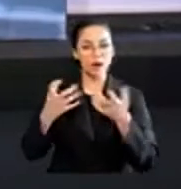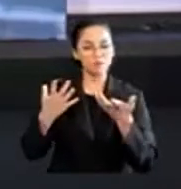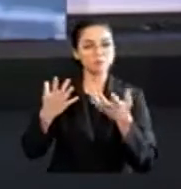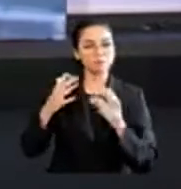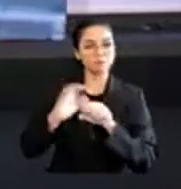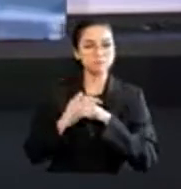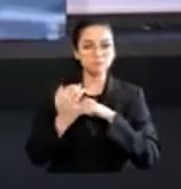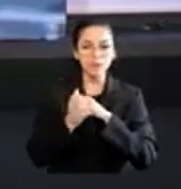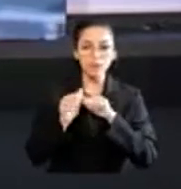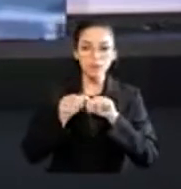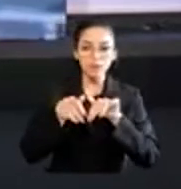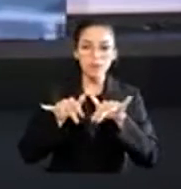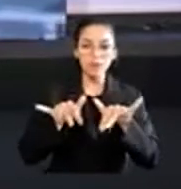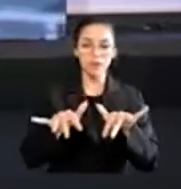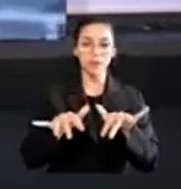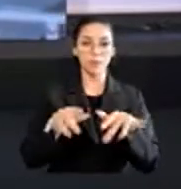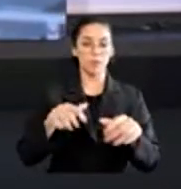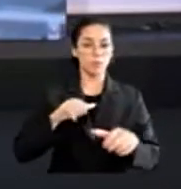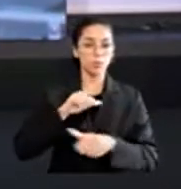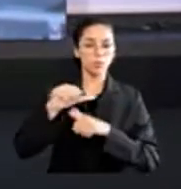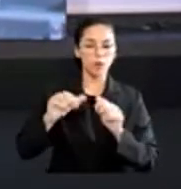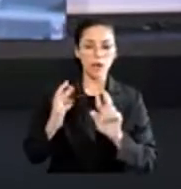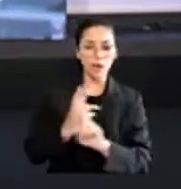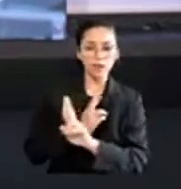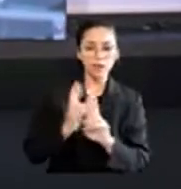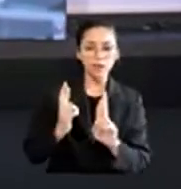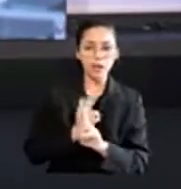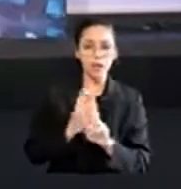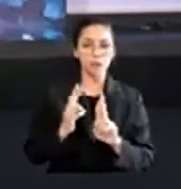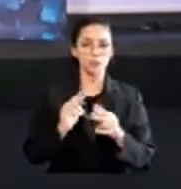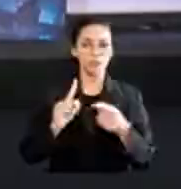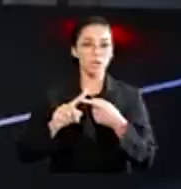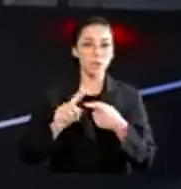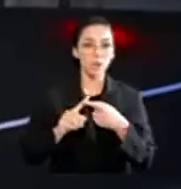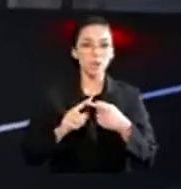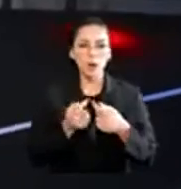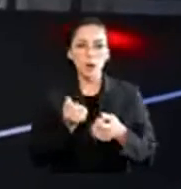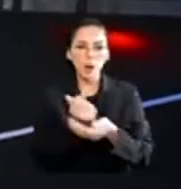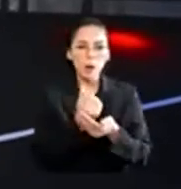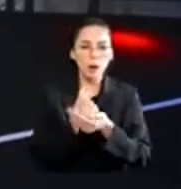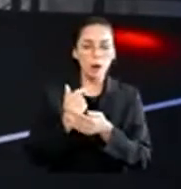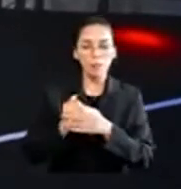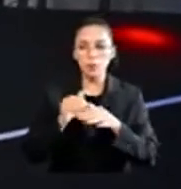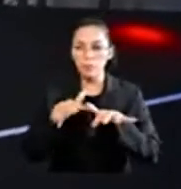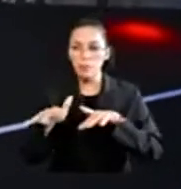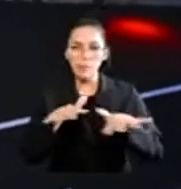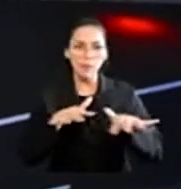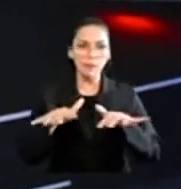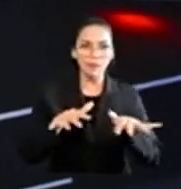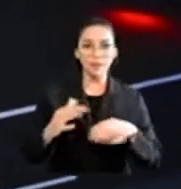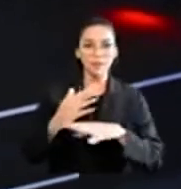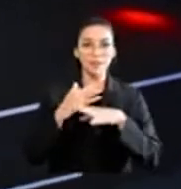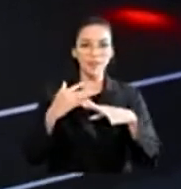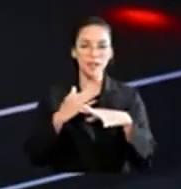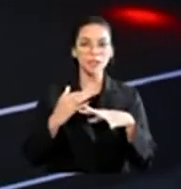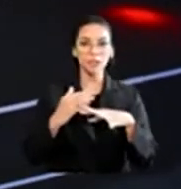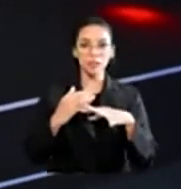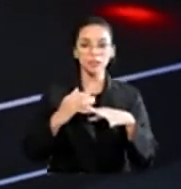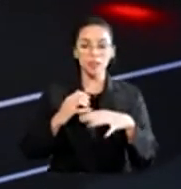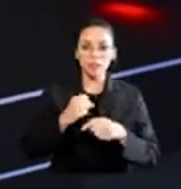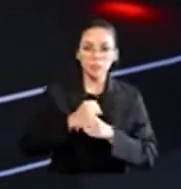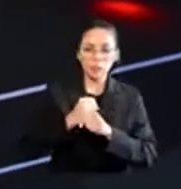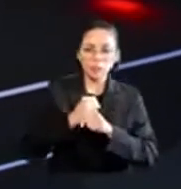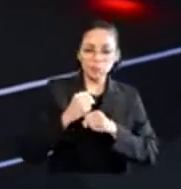o comportamento de consumo e o deslocamento pelas cidades. O crescimento acelerado das grandes metrópoles e